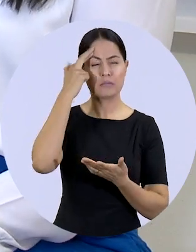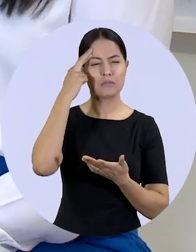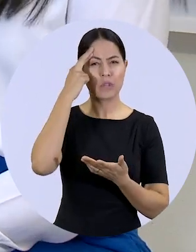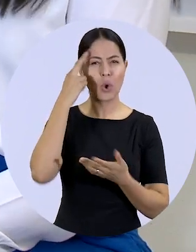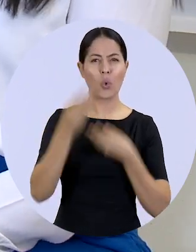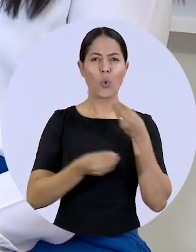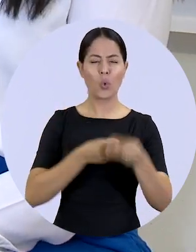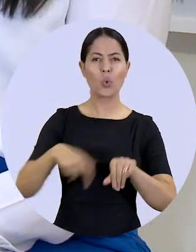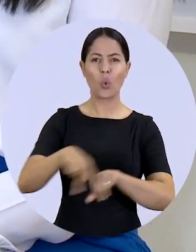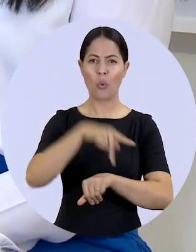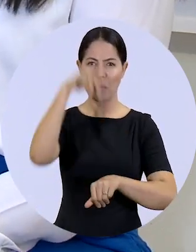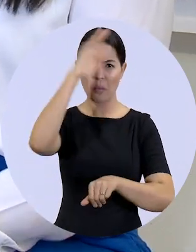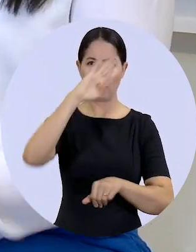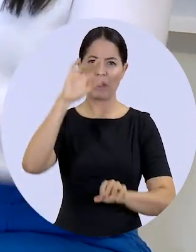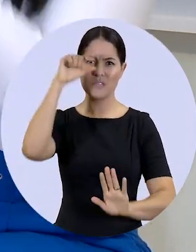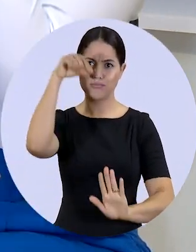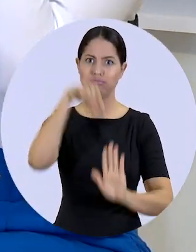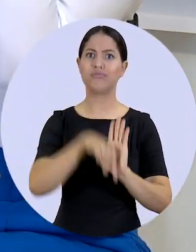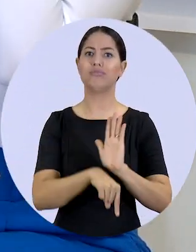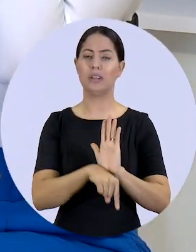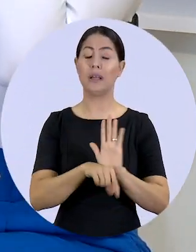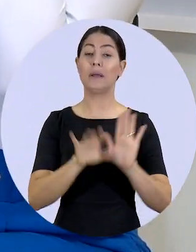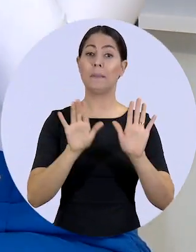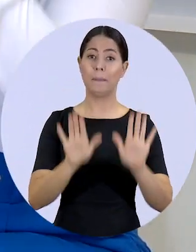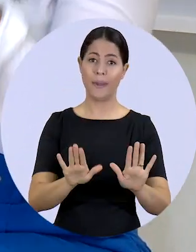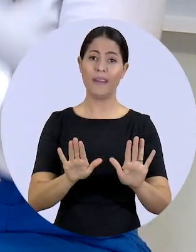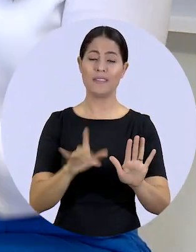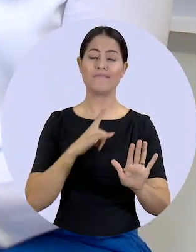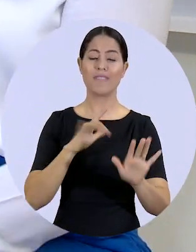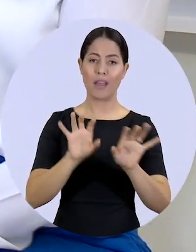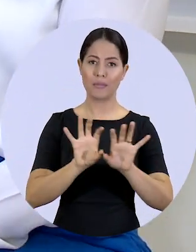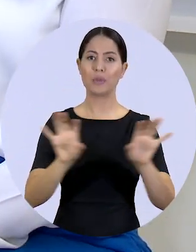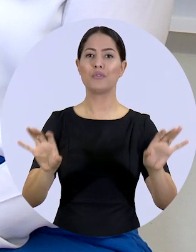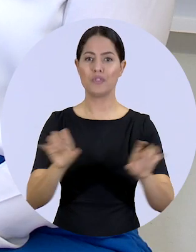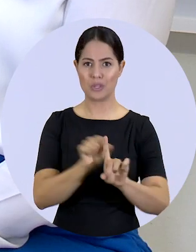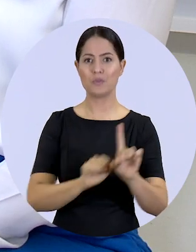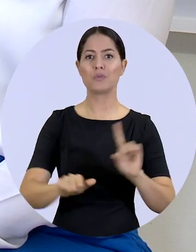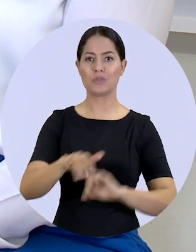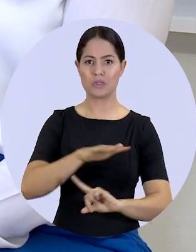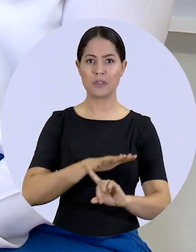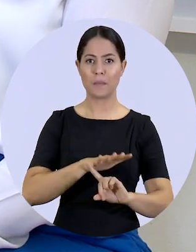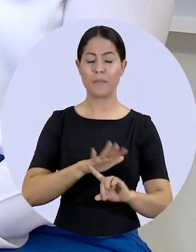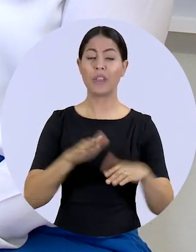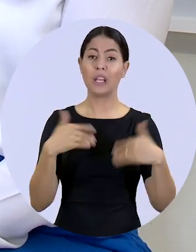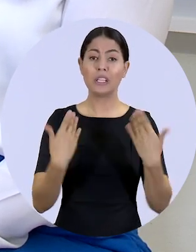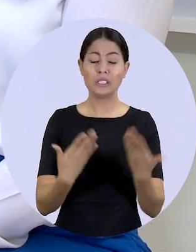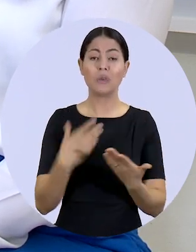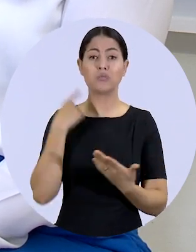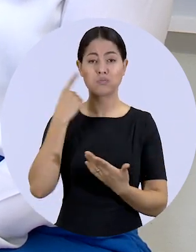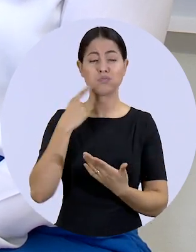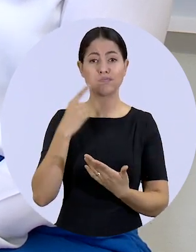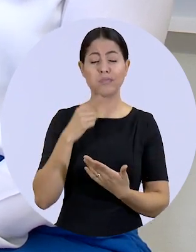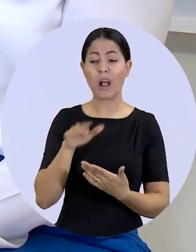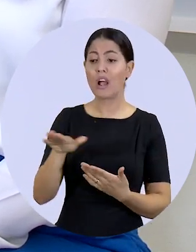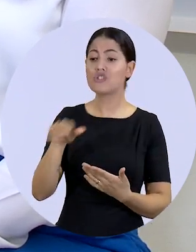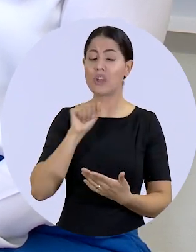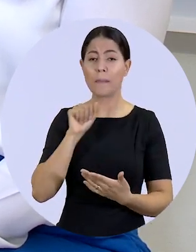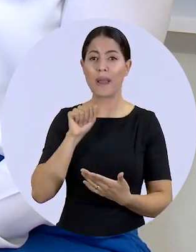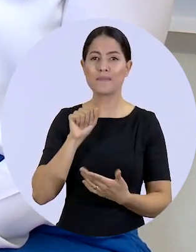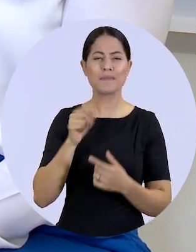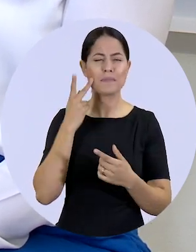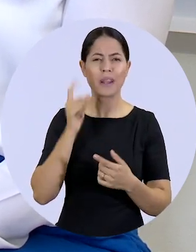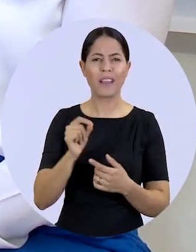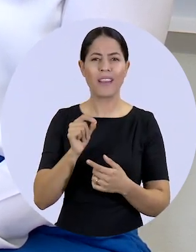que o país está indo mal, mas até chegar a isso, cada vez mais há uma divisão na sociedade. E o advogado é chamado muitas vezes